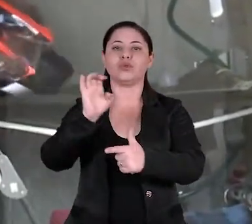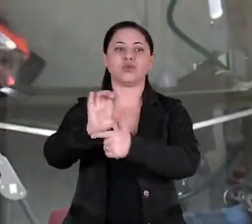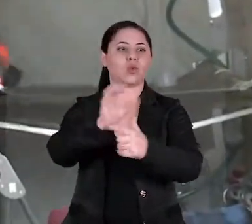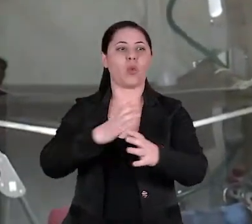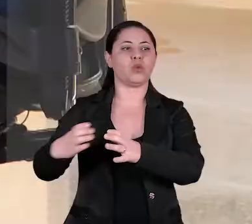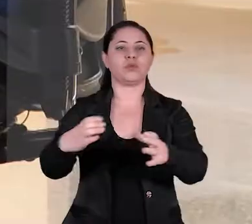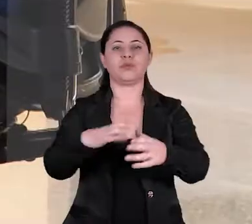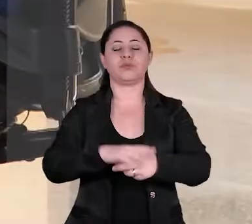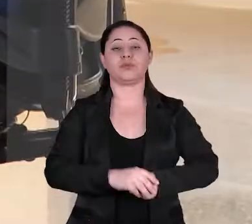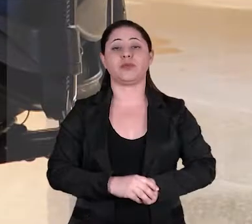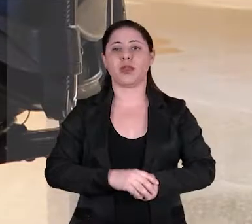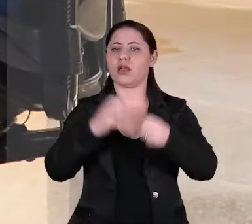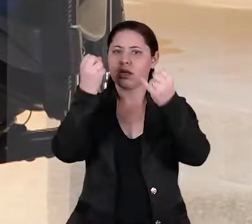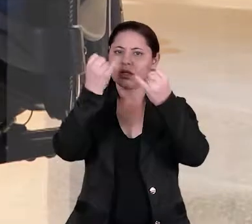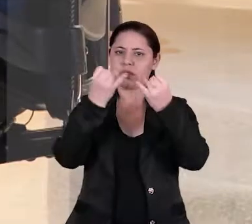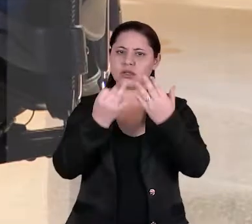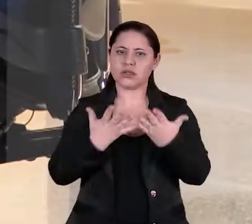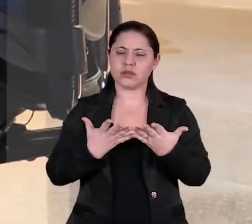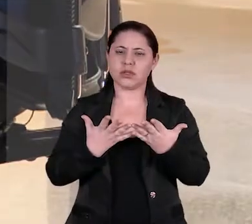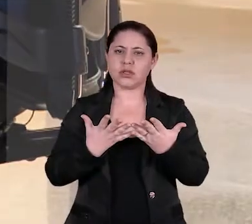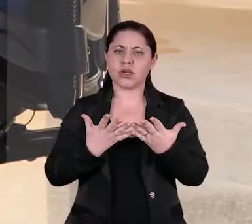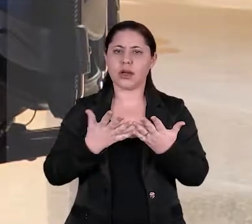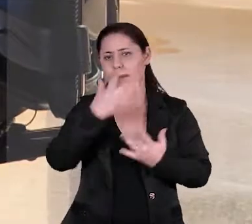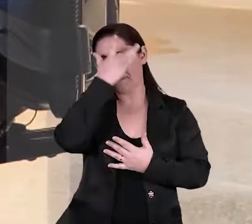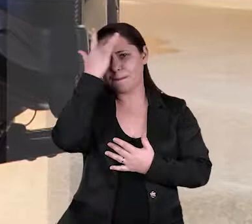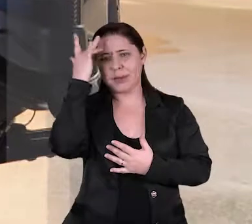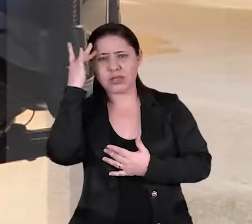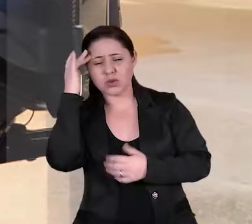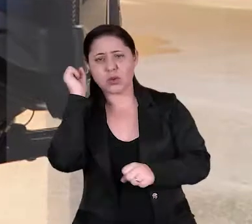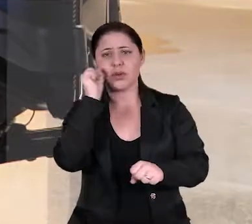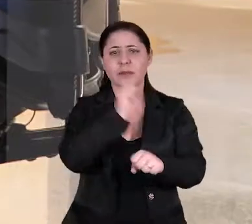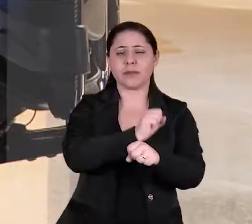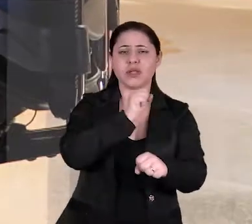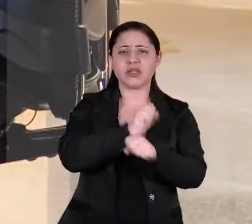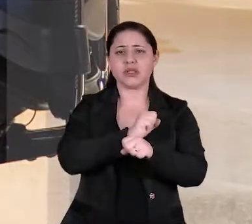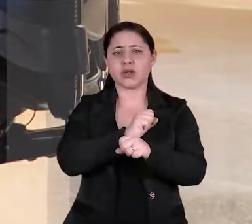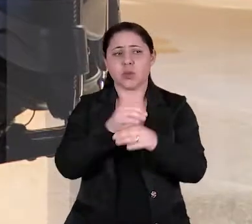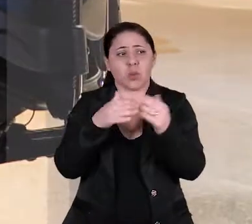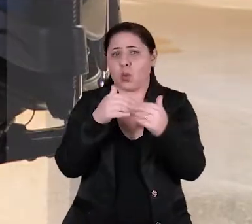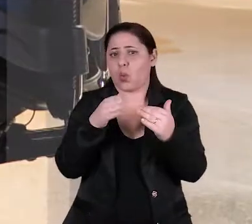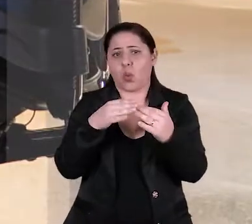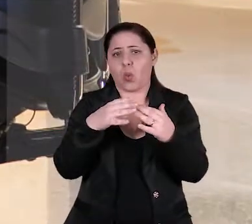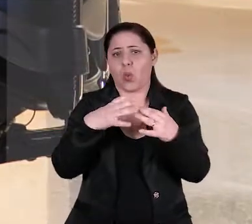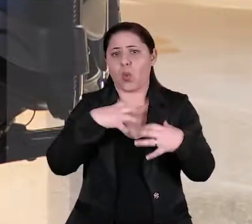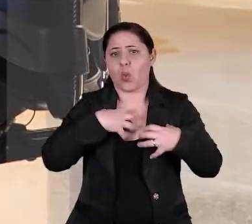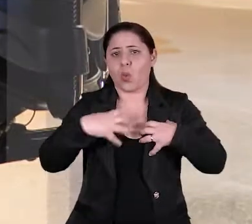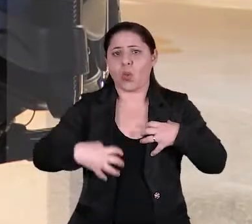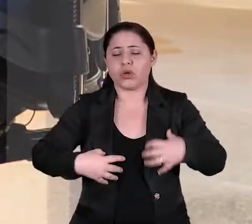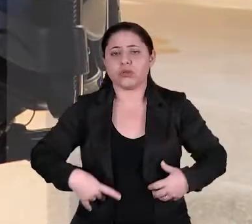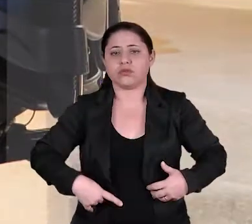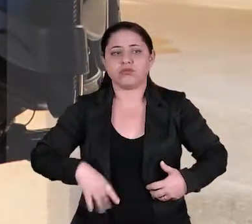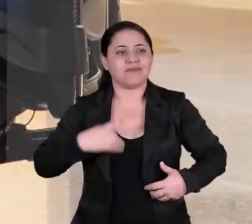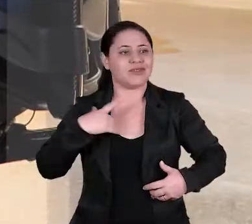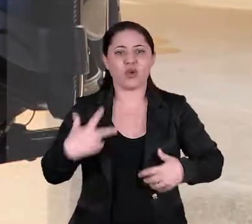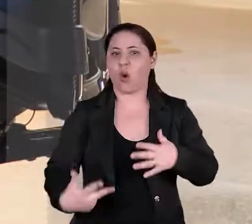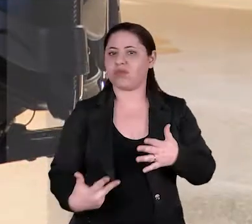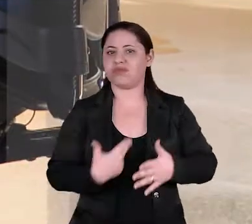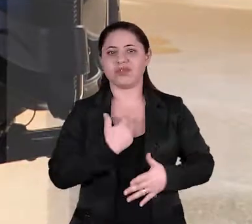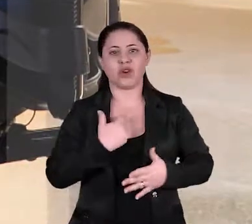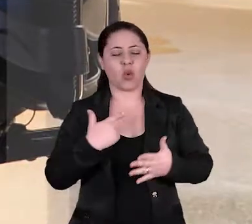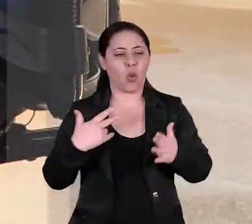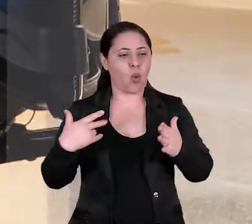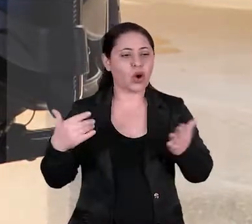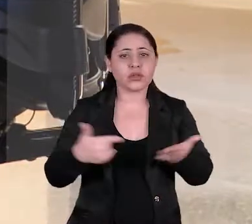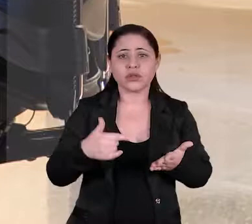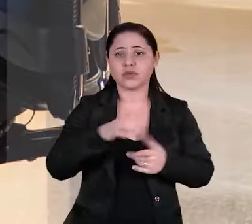para outros lugares. Explica pra gente, uma pessoa que está precisando de um determinado órgão que não é realizado o transplante aqui no estado,